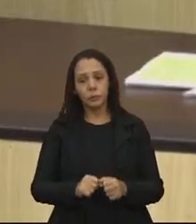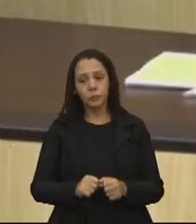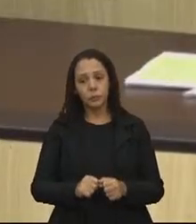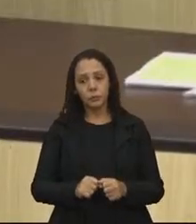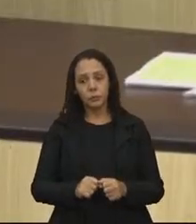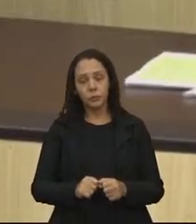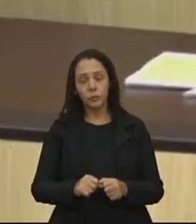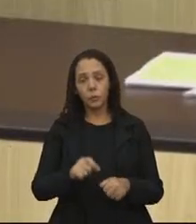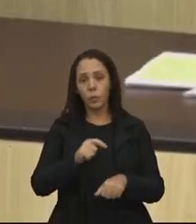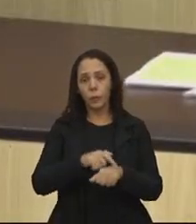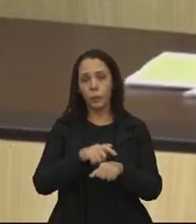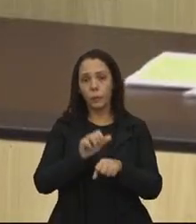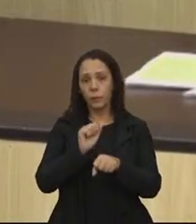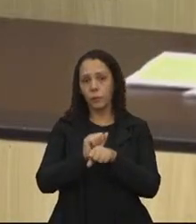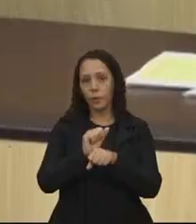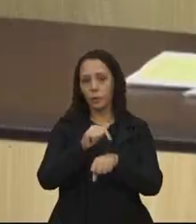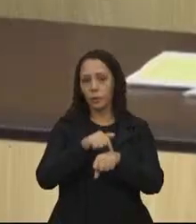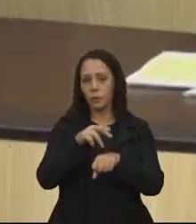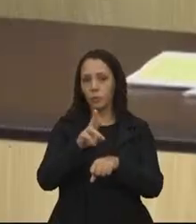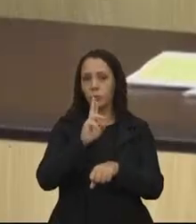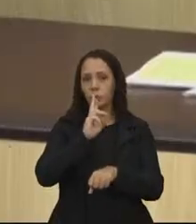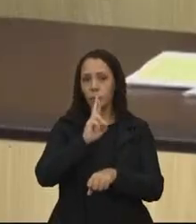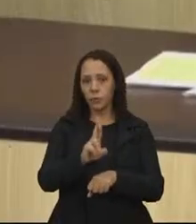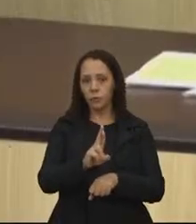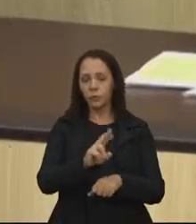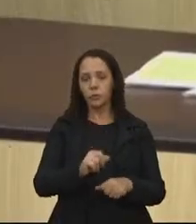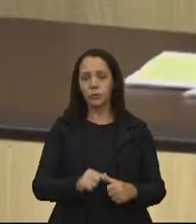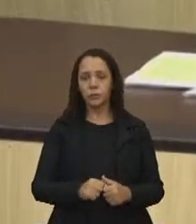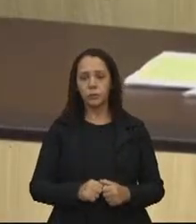sendo o tempo interrompido durante a resposta.